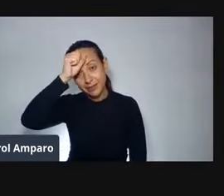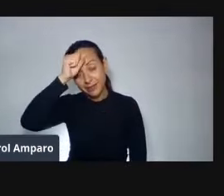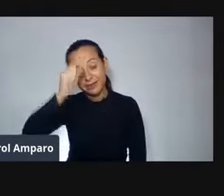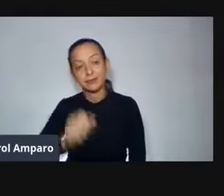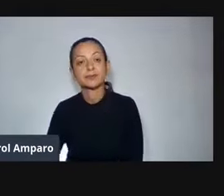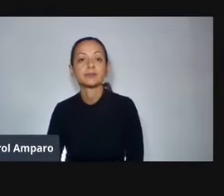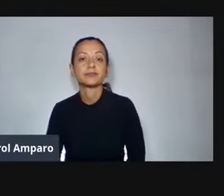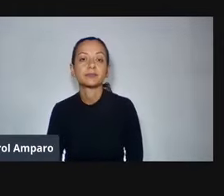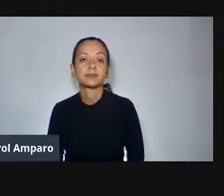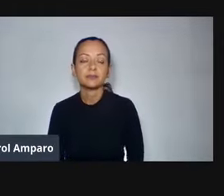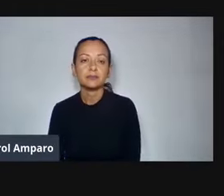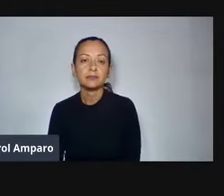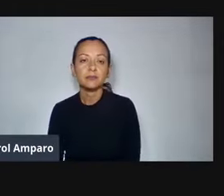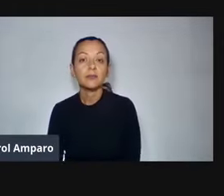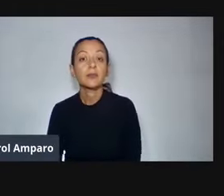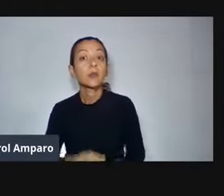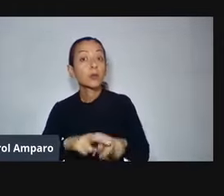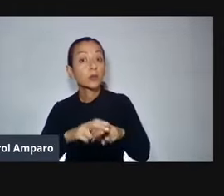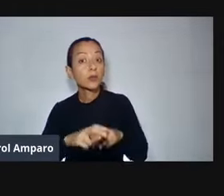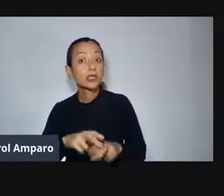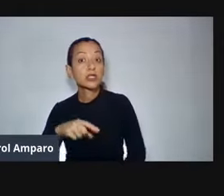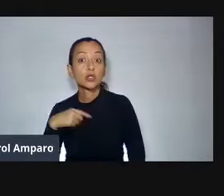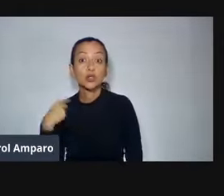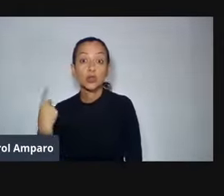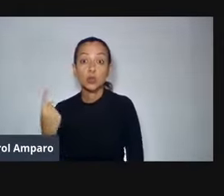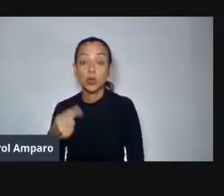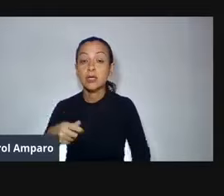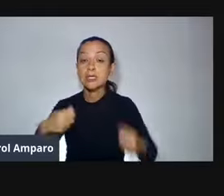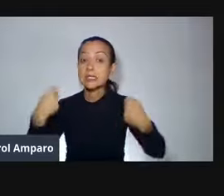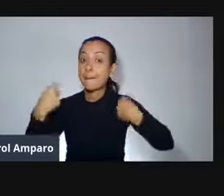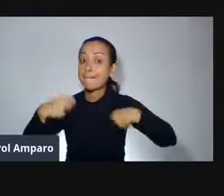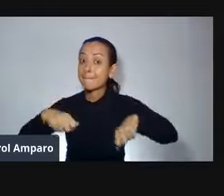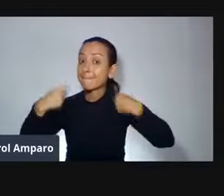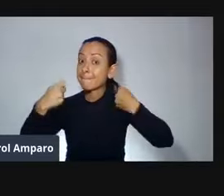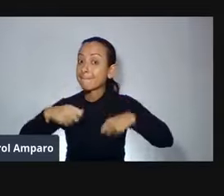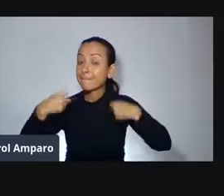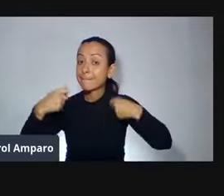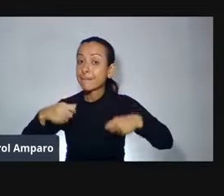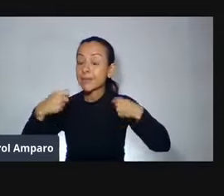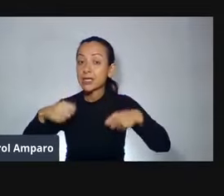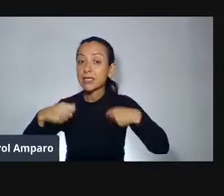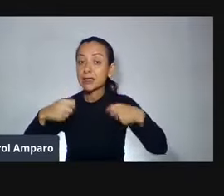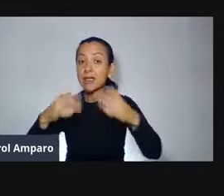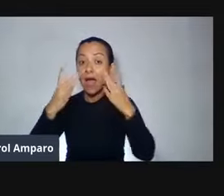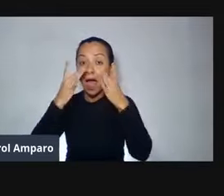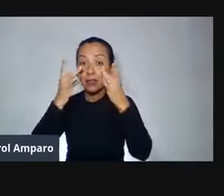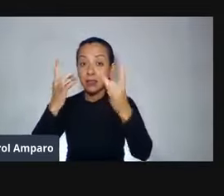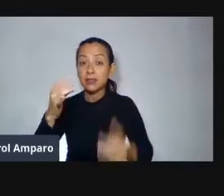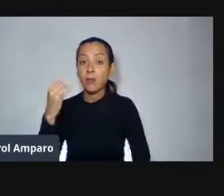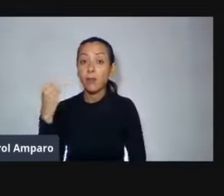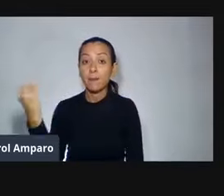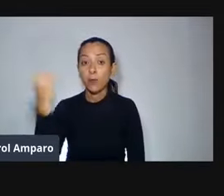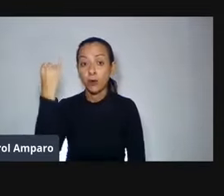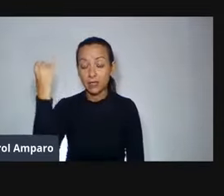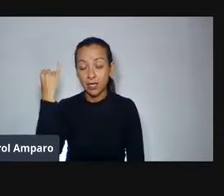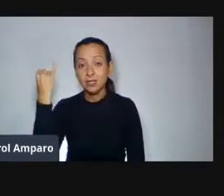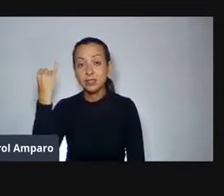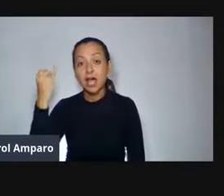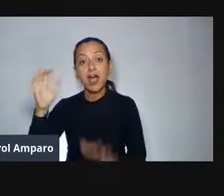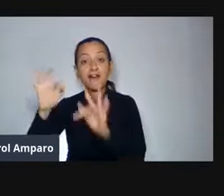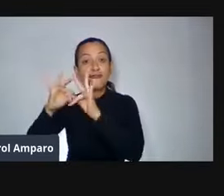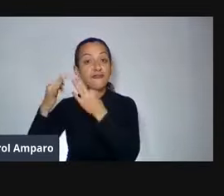nós precisamos dar valor, filosoficamente falando também, aos pais que estão ali dando os princípios de